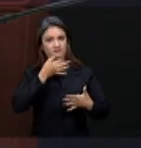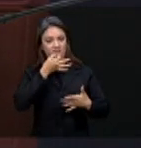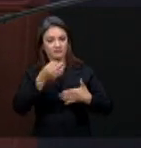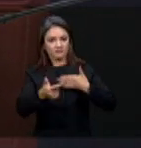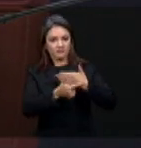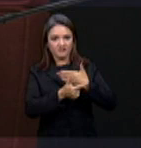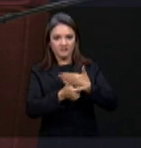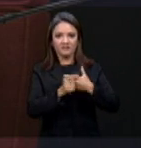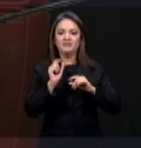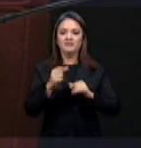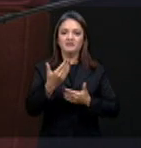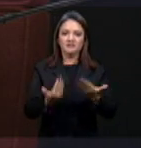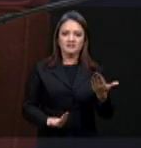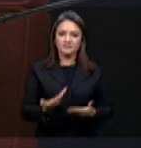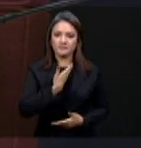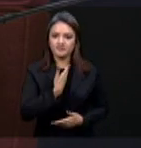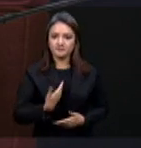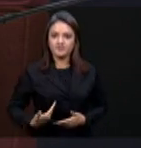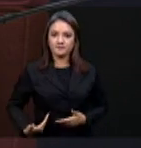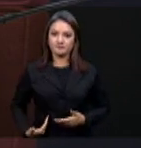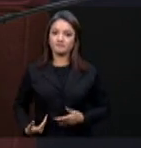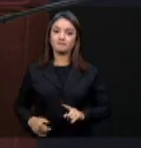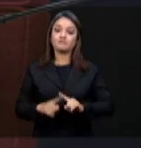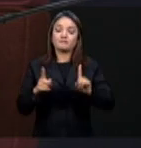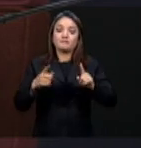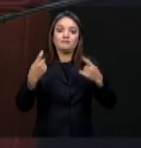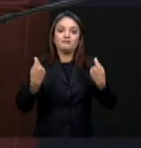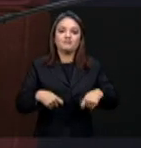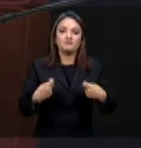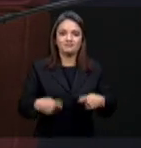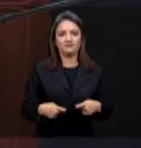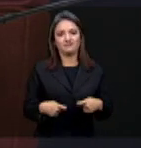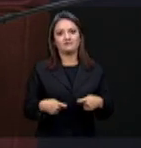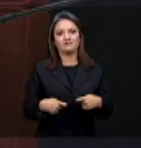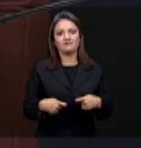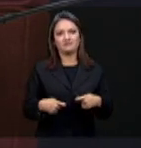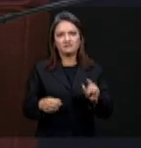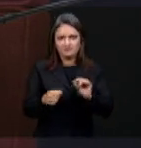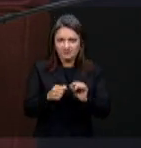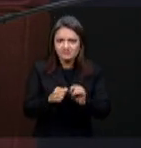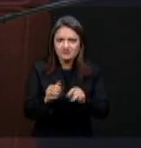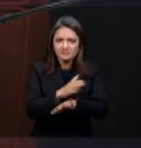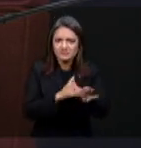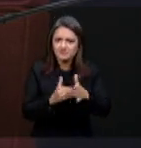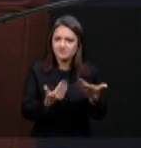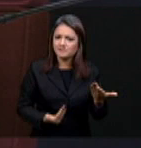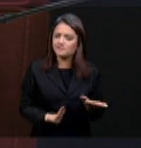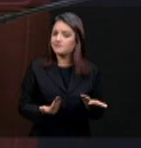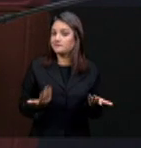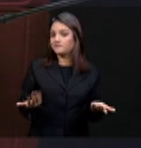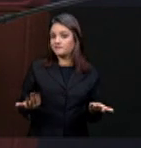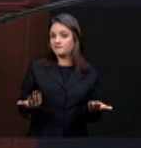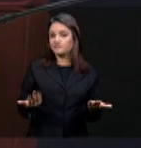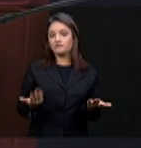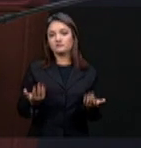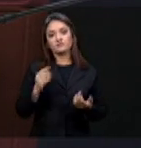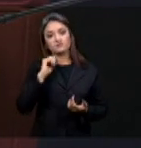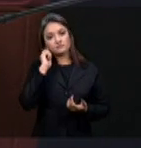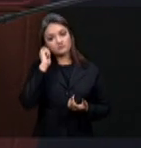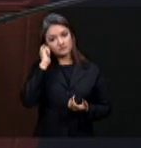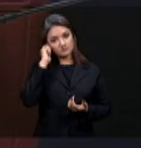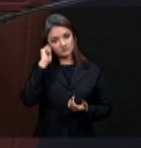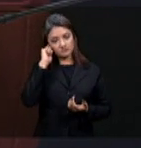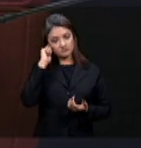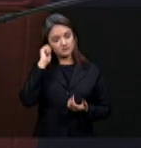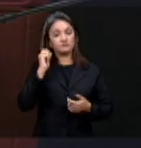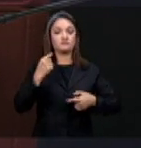prover serviços públicos políticas públicas mas ele precisa Executar a todos esses serviços é essa essa é um debate que tem a ver